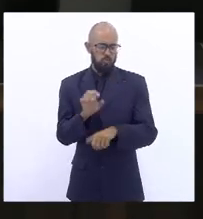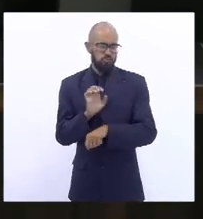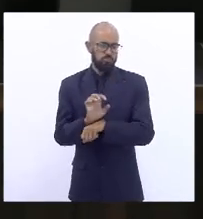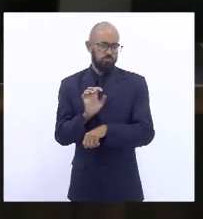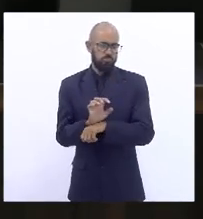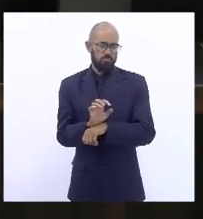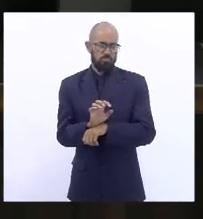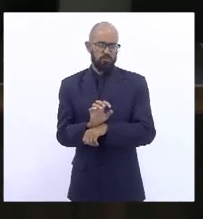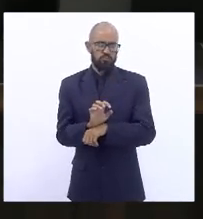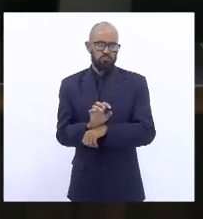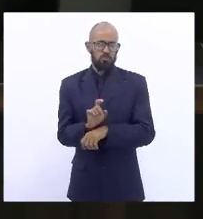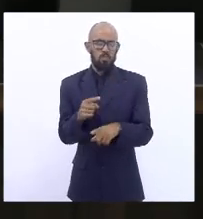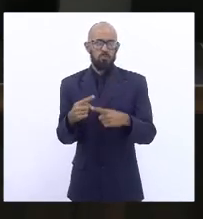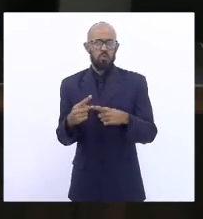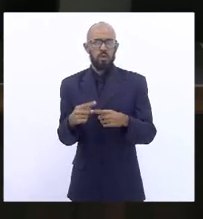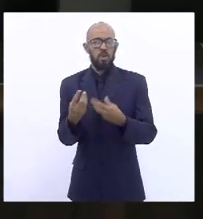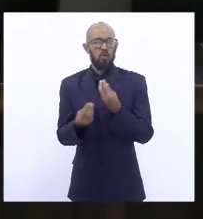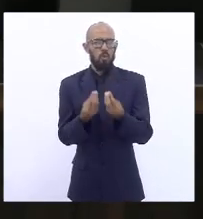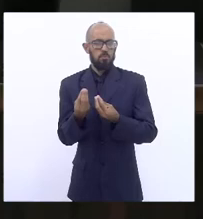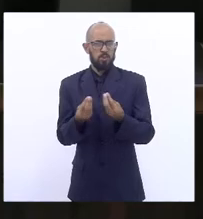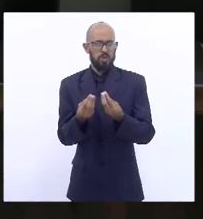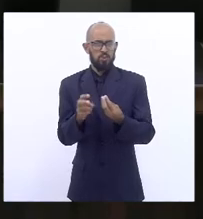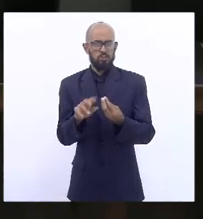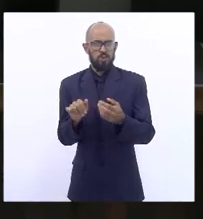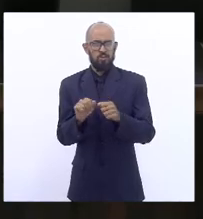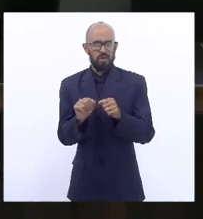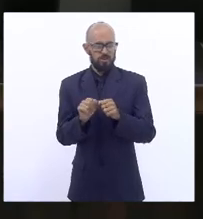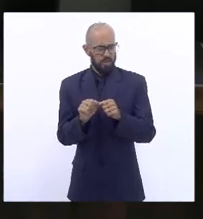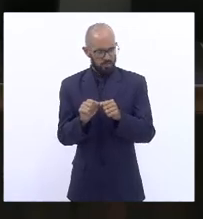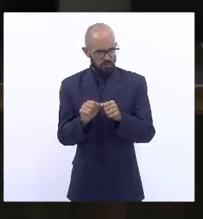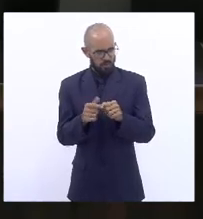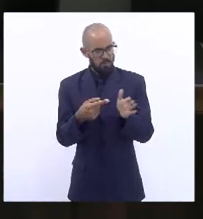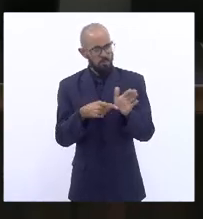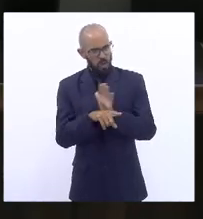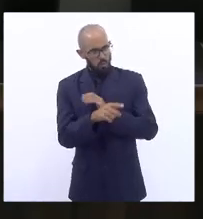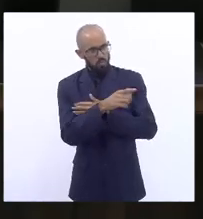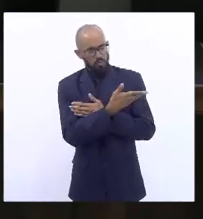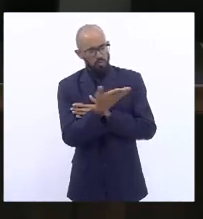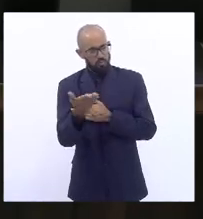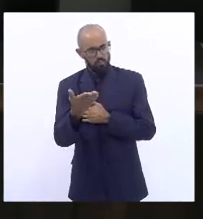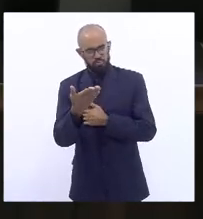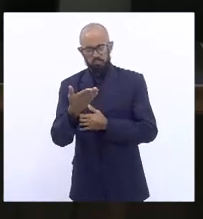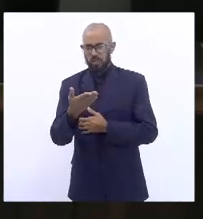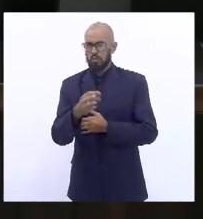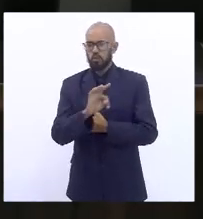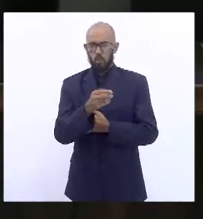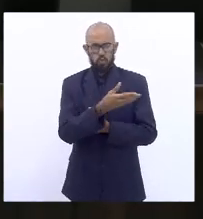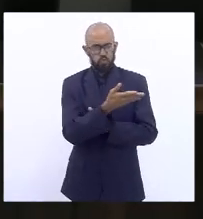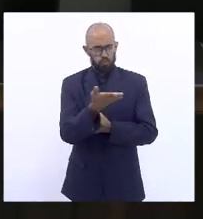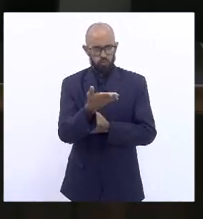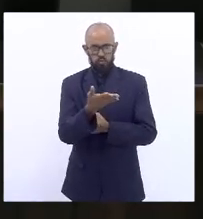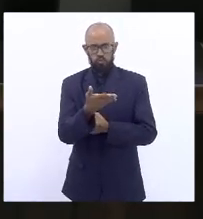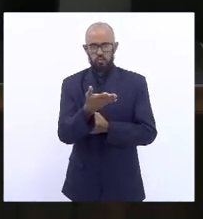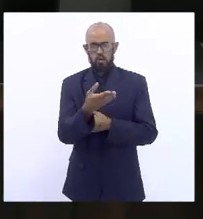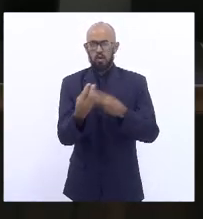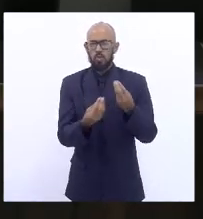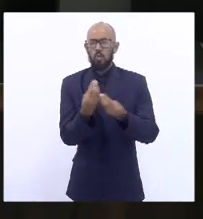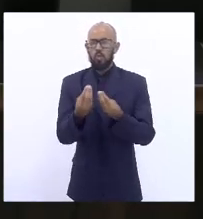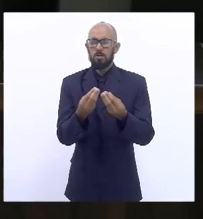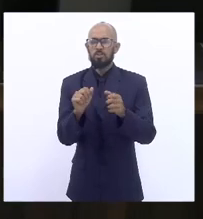Porque como teremos, então, Bolon, Rafael, Luiz Paulo, Patrícia, Dom Roberto, como teremos uma